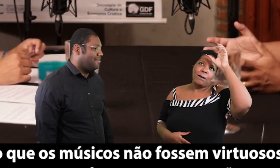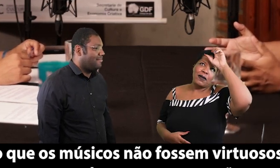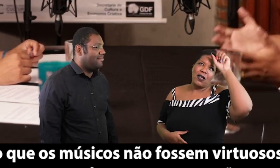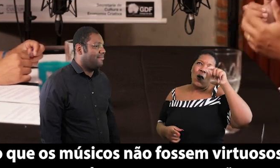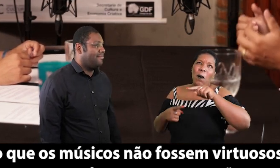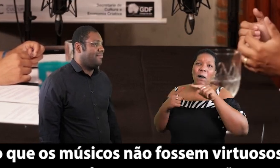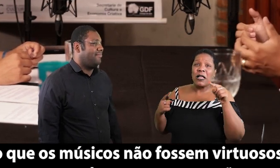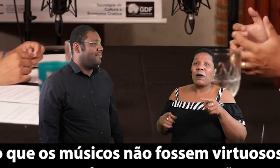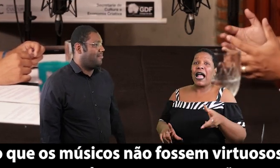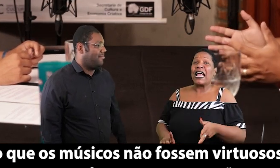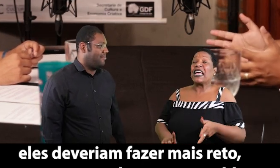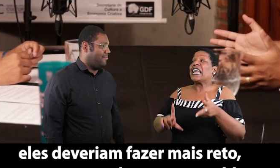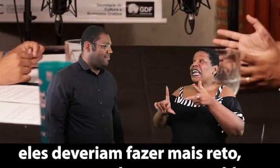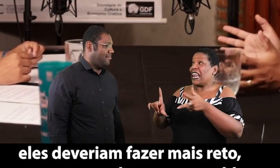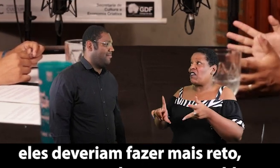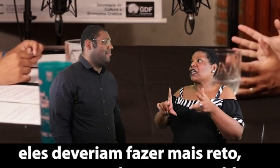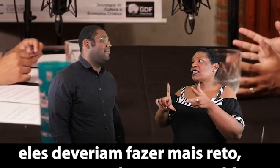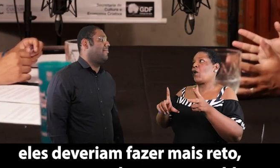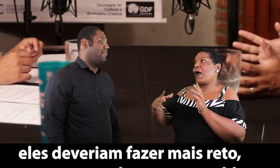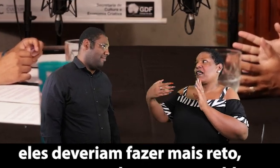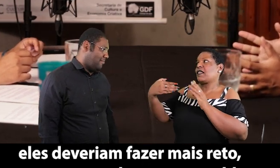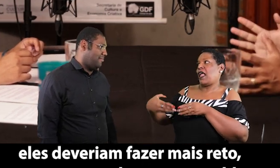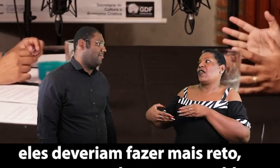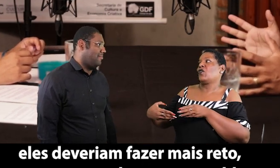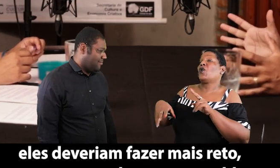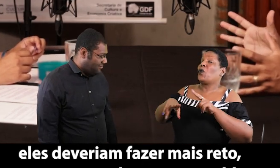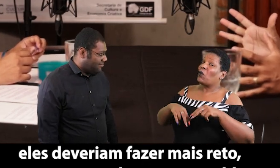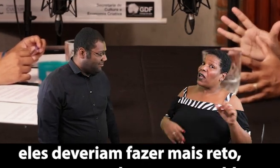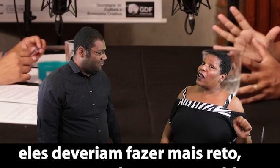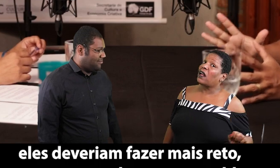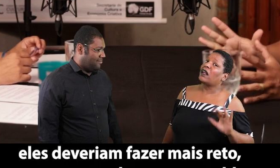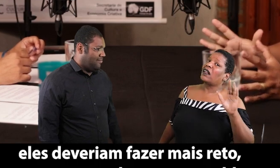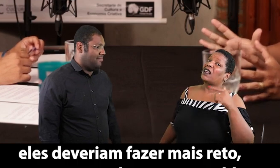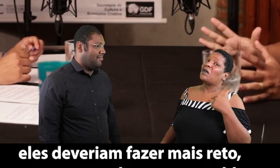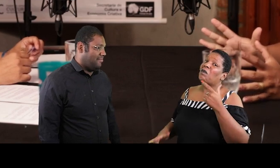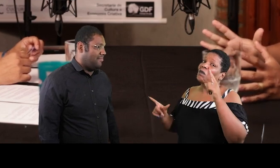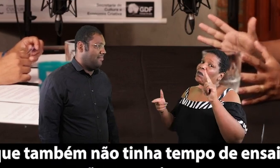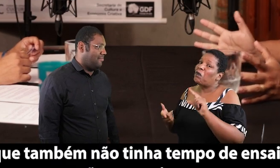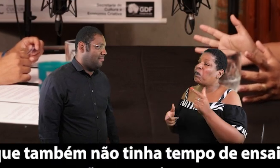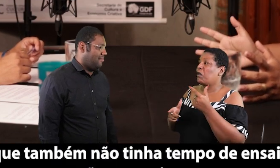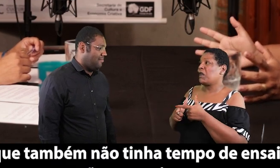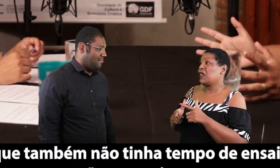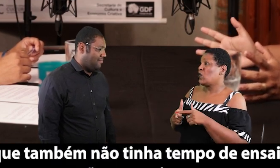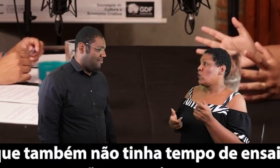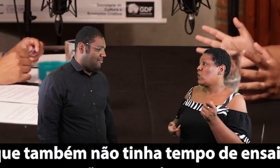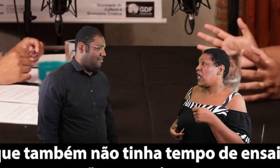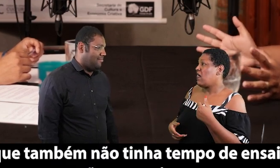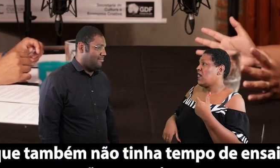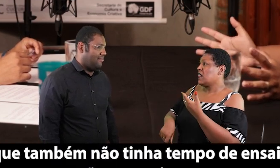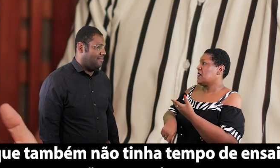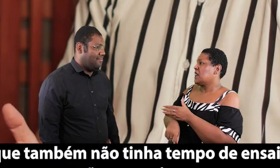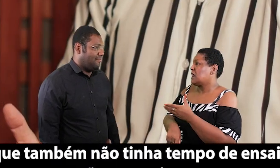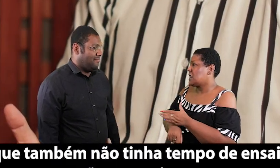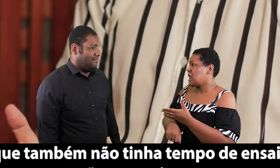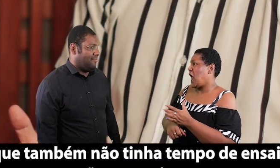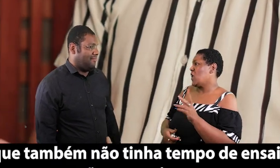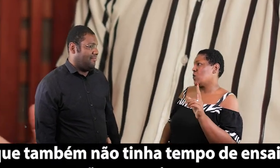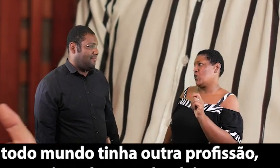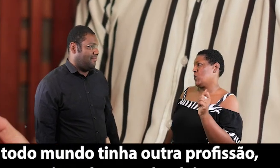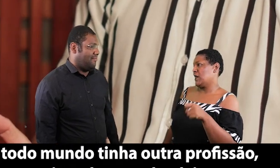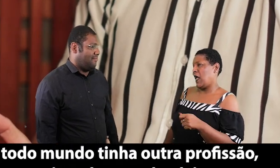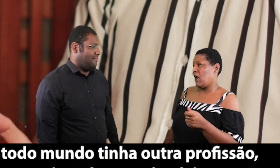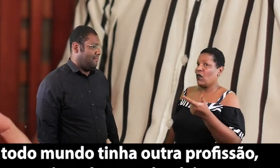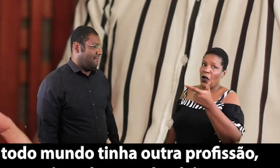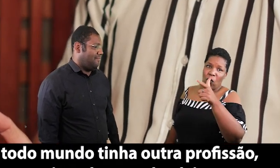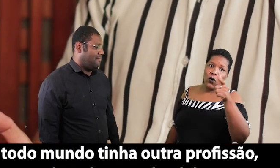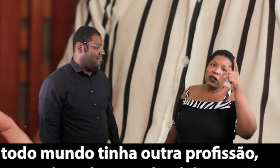que para gravação eles deviam fazer mais reto, justamente para dar menos problema. Porque também não tinha tempo de ensaio, não era assim. Não. Todo